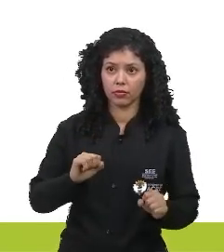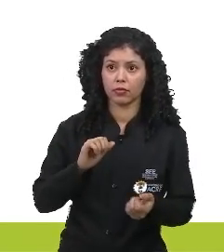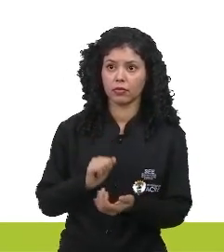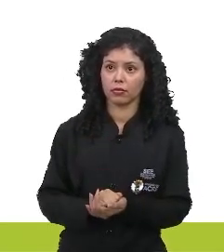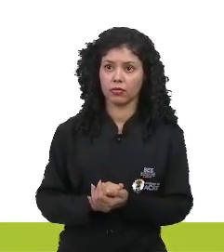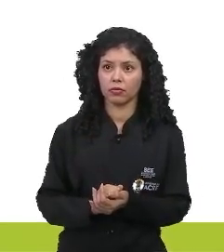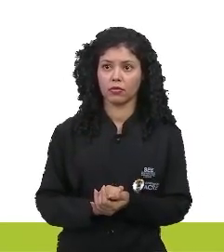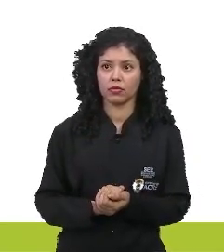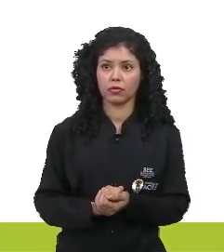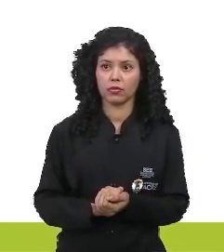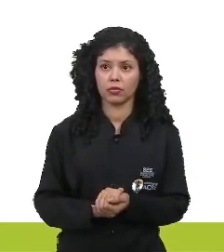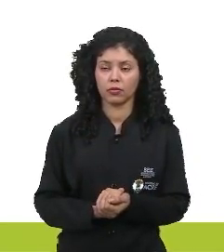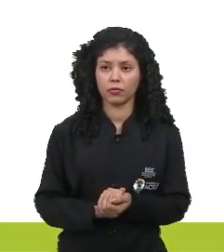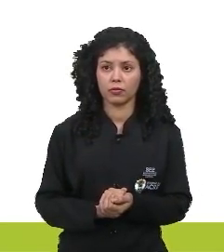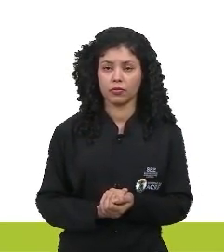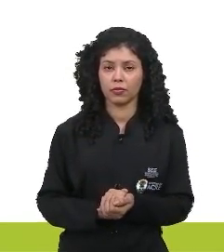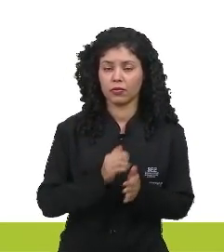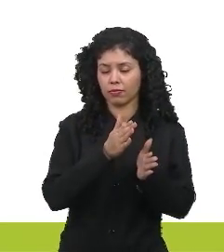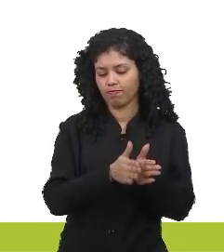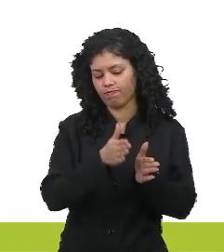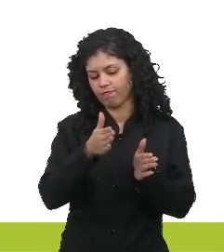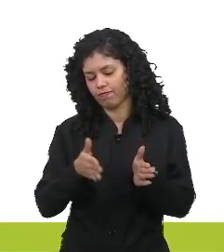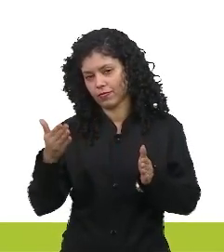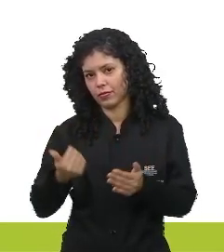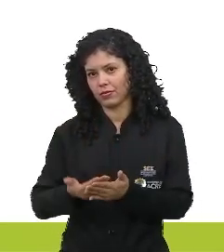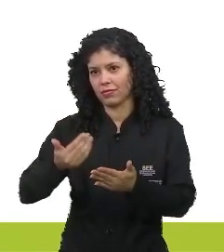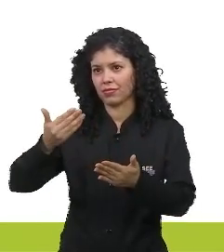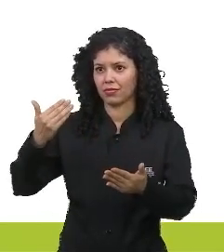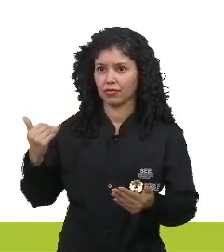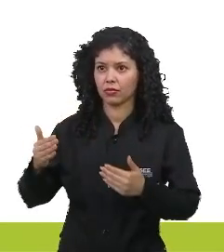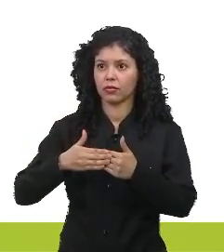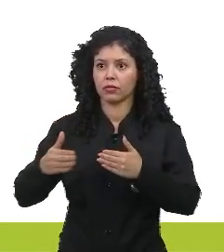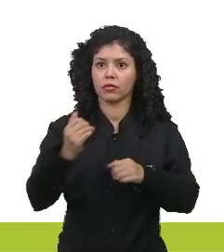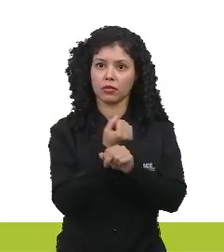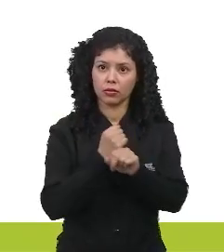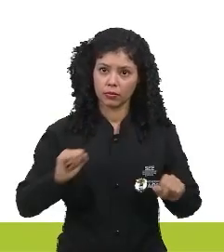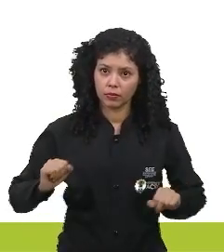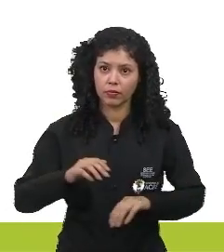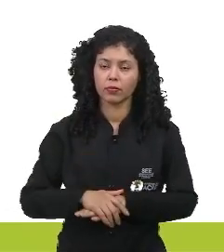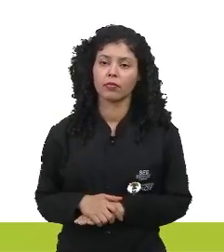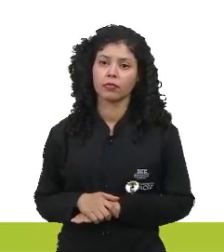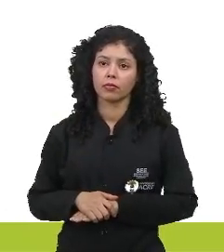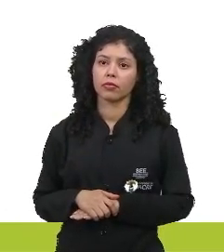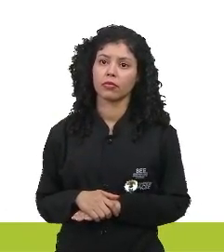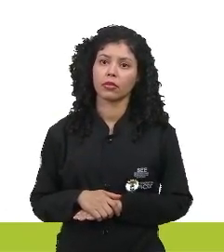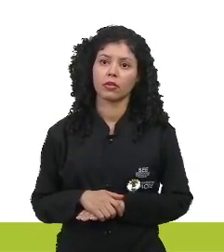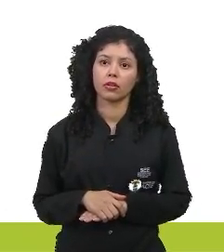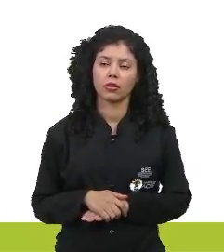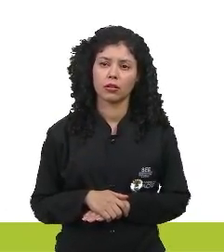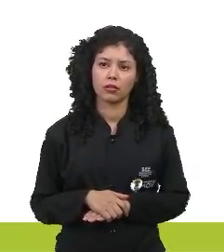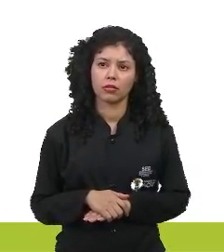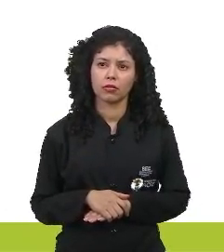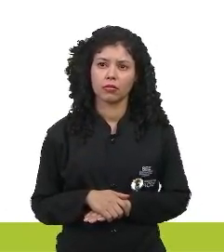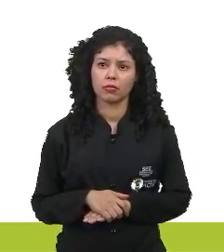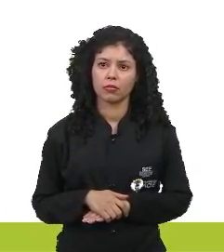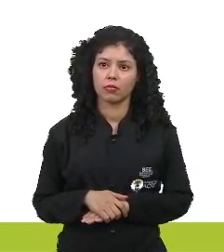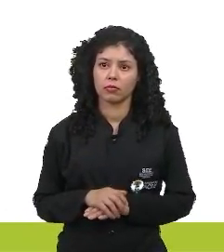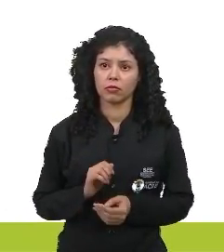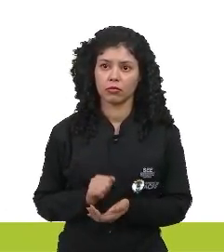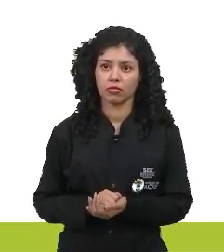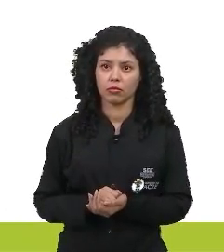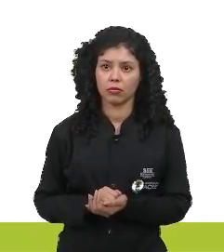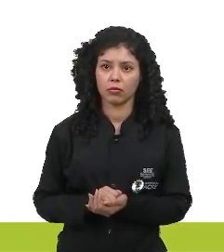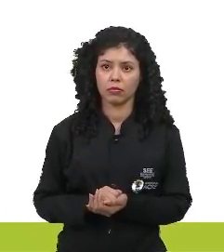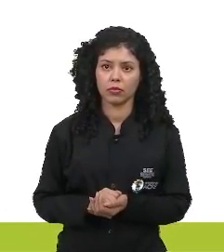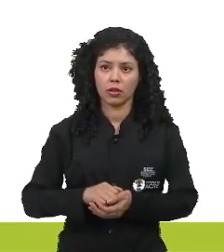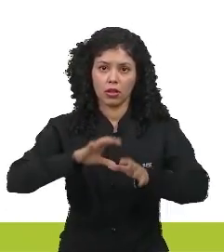escravocratas com o intuito de retardar o avanço do abolicionismo no Brasil. C, um mecanismo